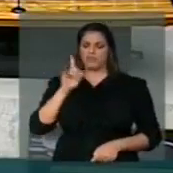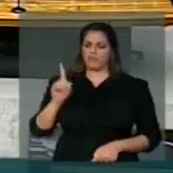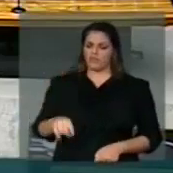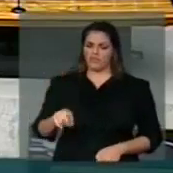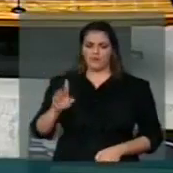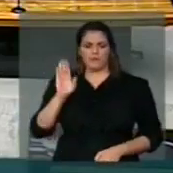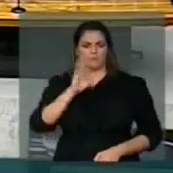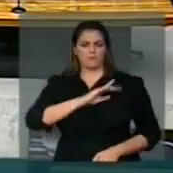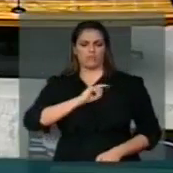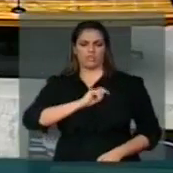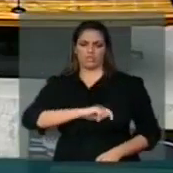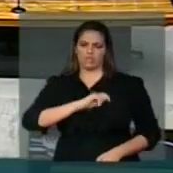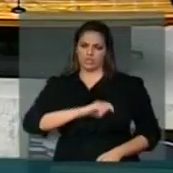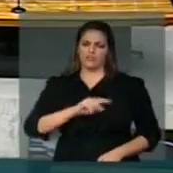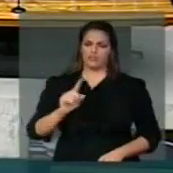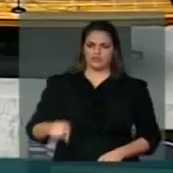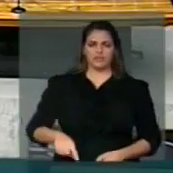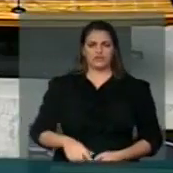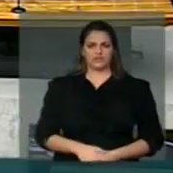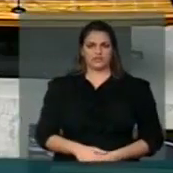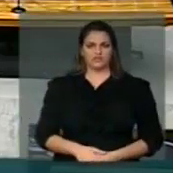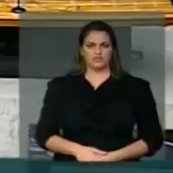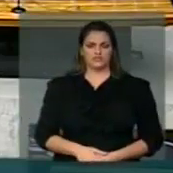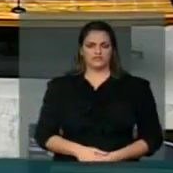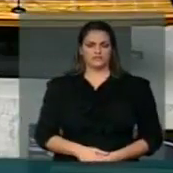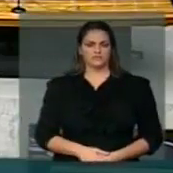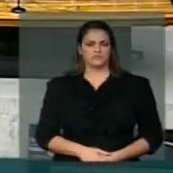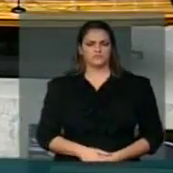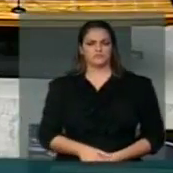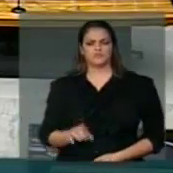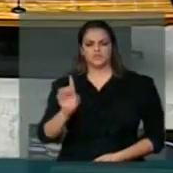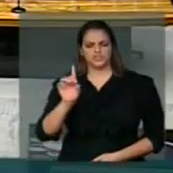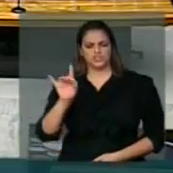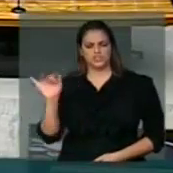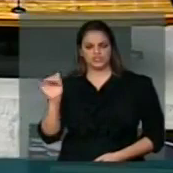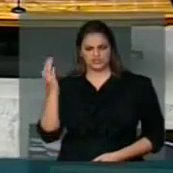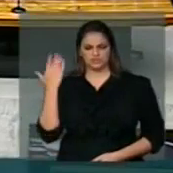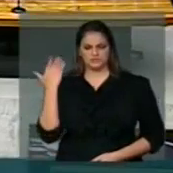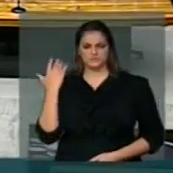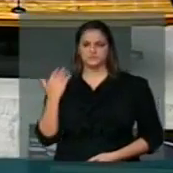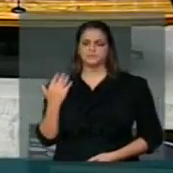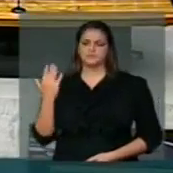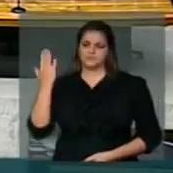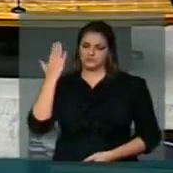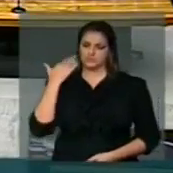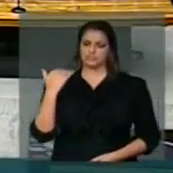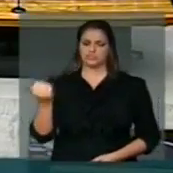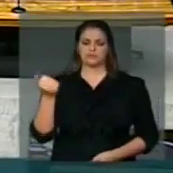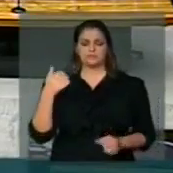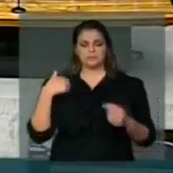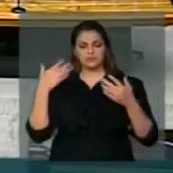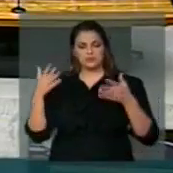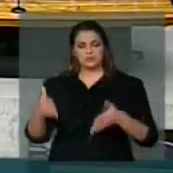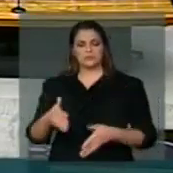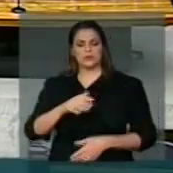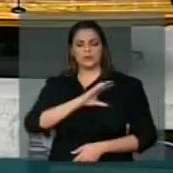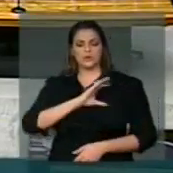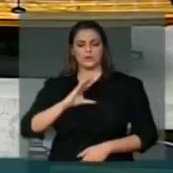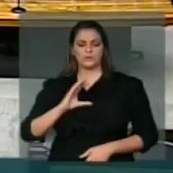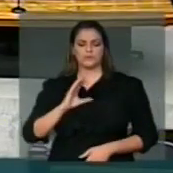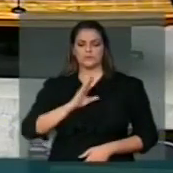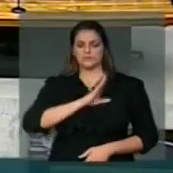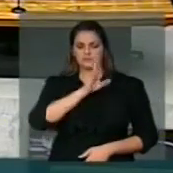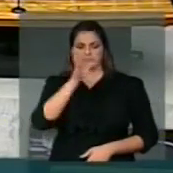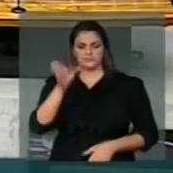covarde. Outro dia, deputado Augusto, eu fui convidado para compor uma comissão que iria à